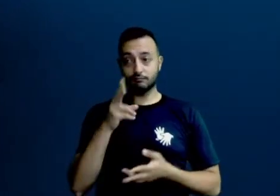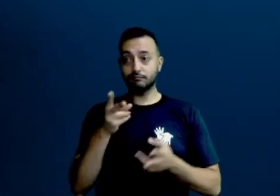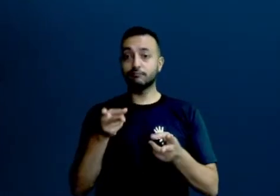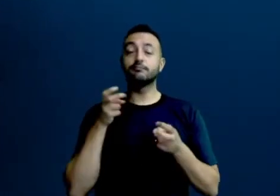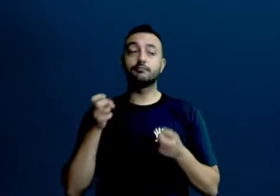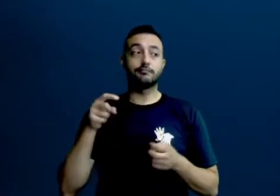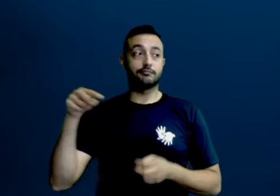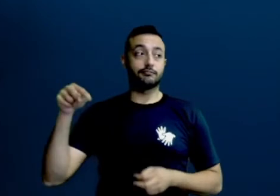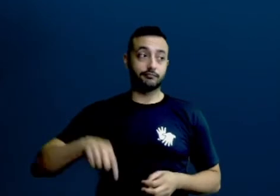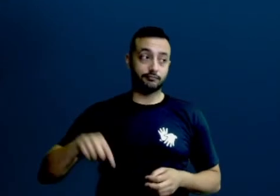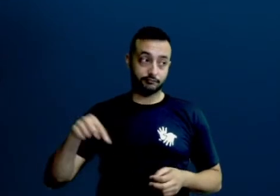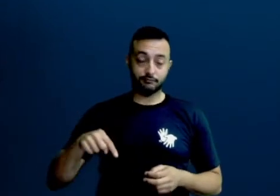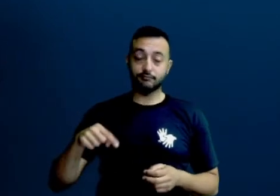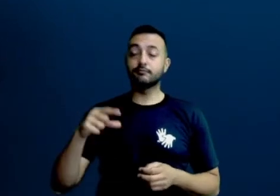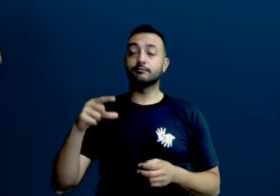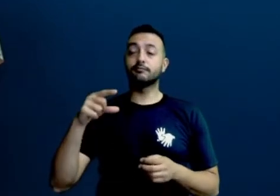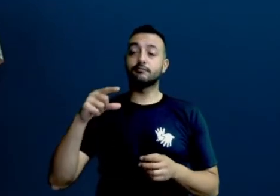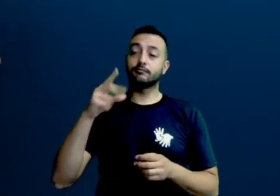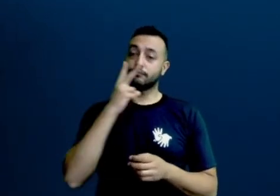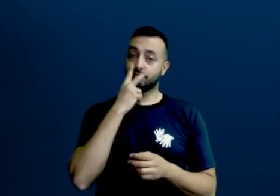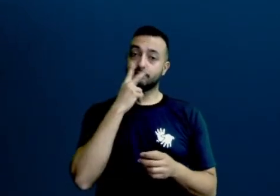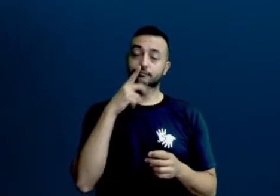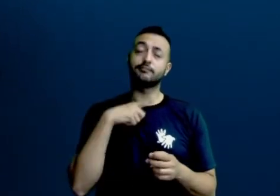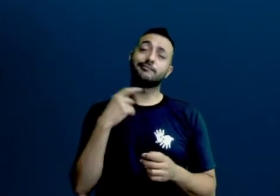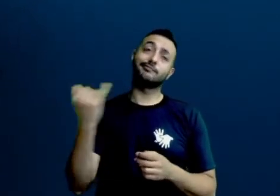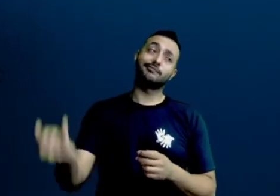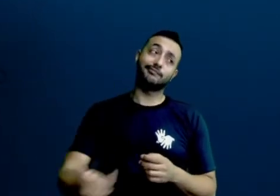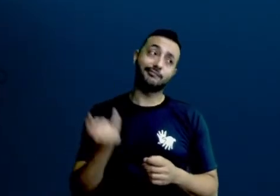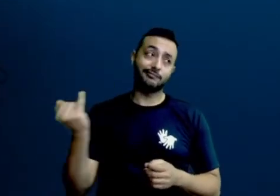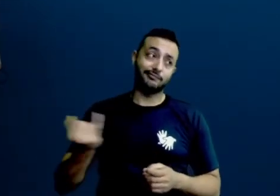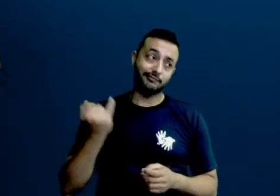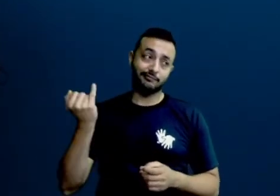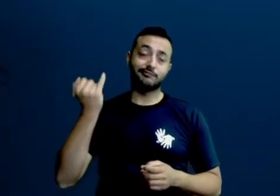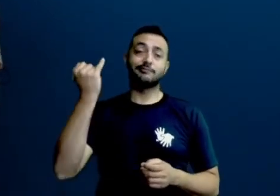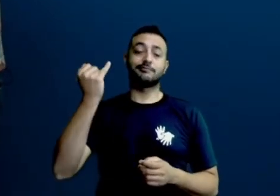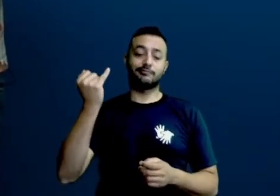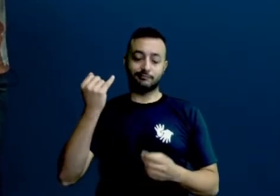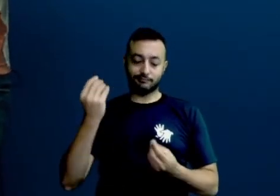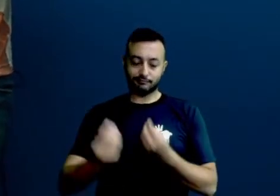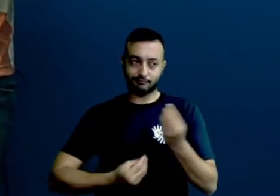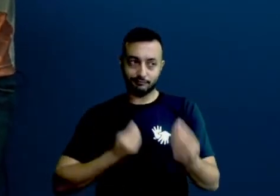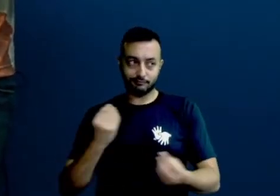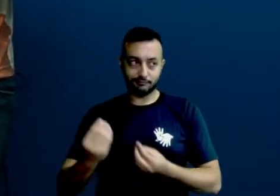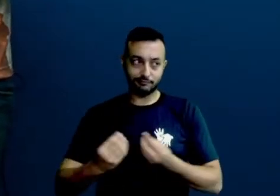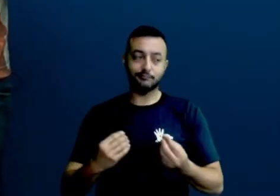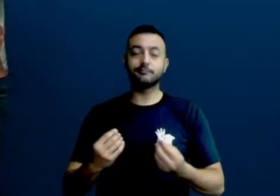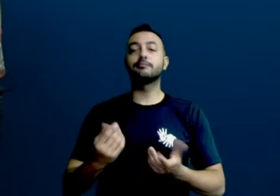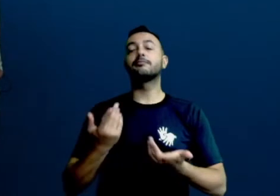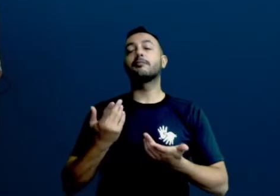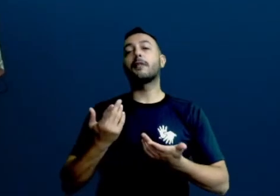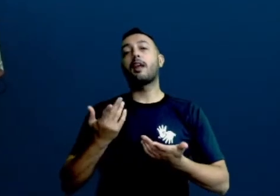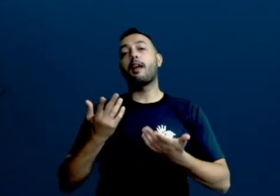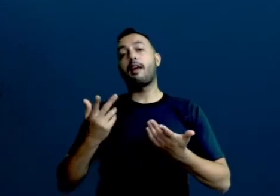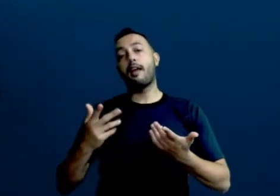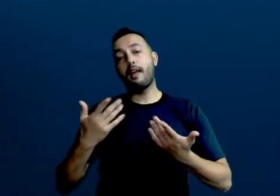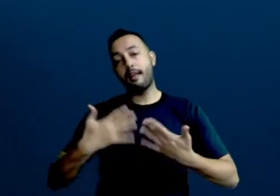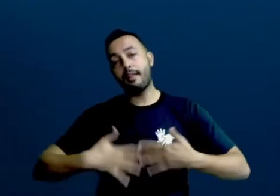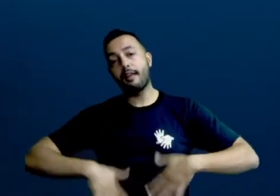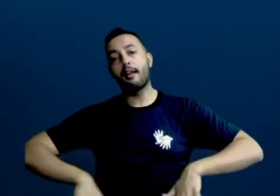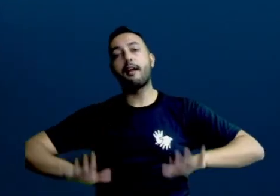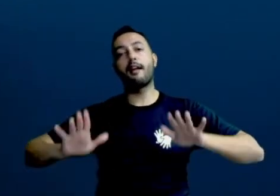nosso município né ele possui um papel fundamental dentro do processo de construção do nativismo